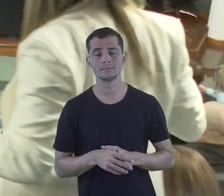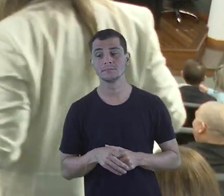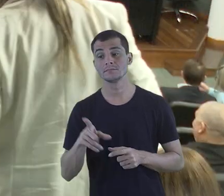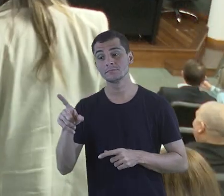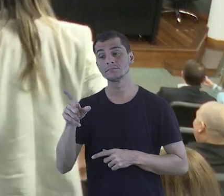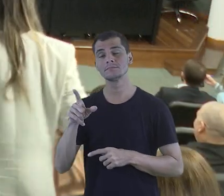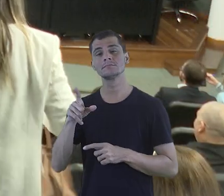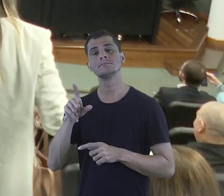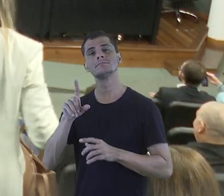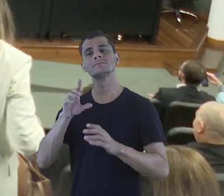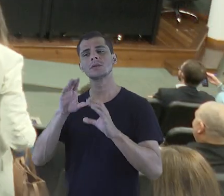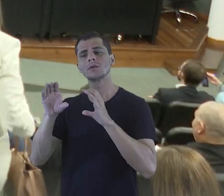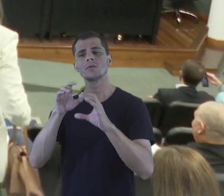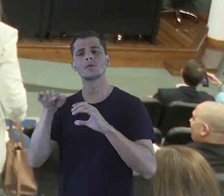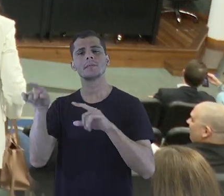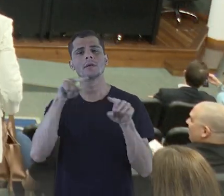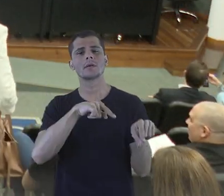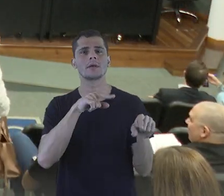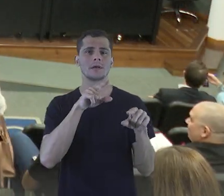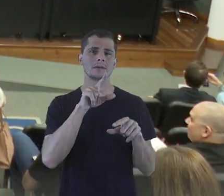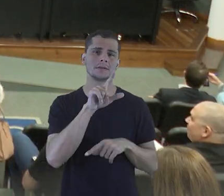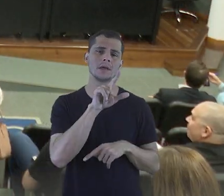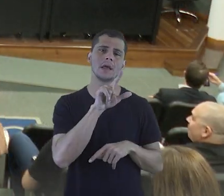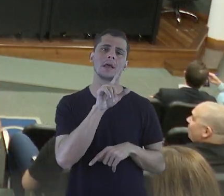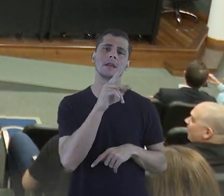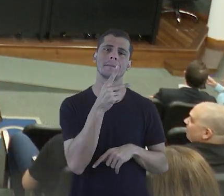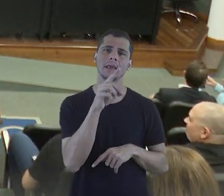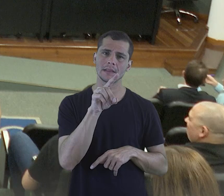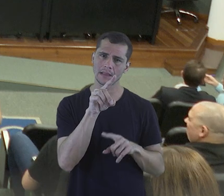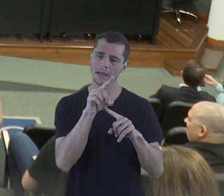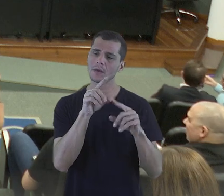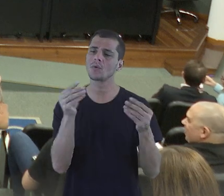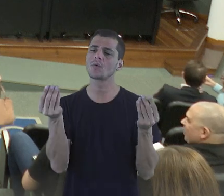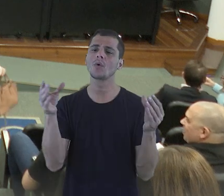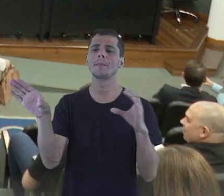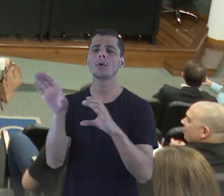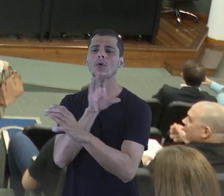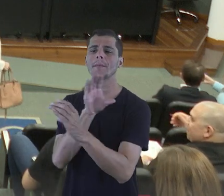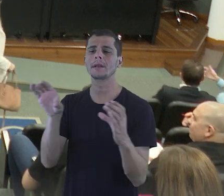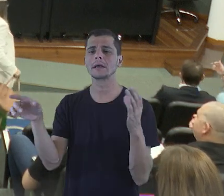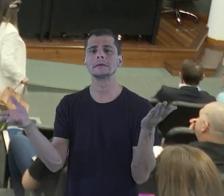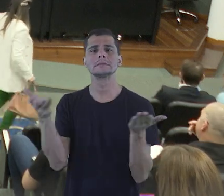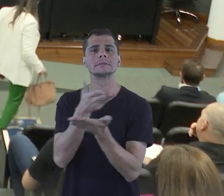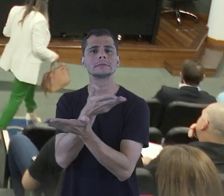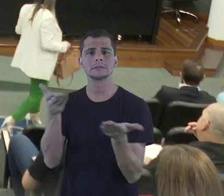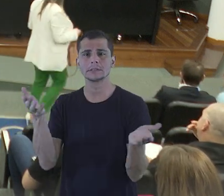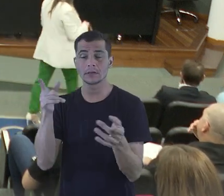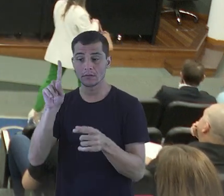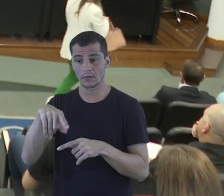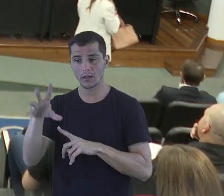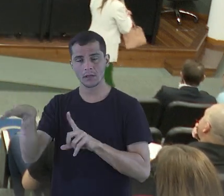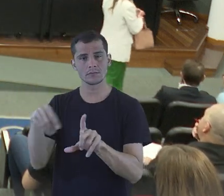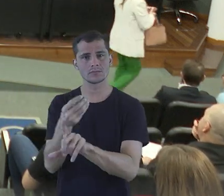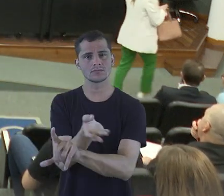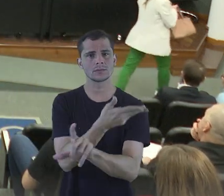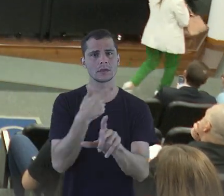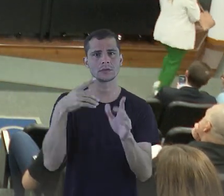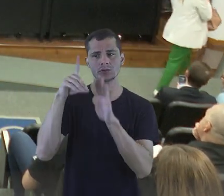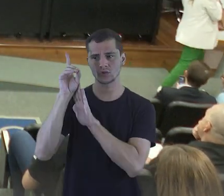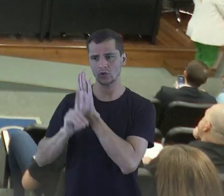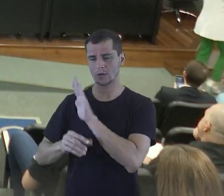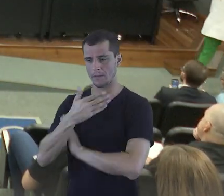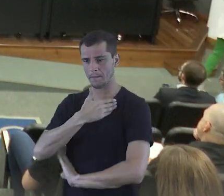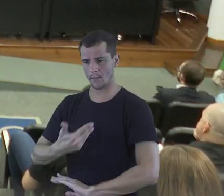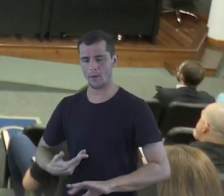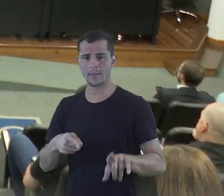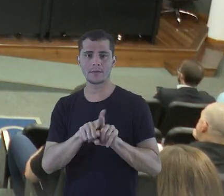e a comunicação a NPD e consentimento no compartilhamento então a comunicação o uso compartilhado de dados de pessoas jurídicas de